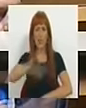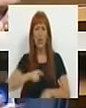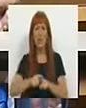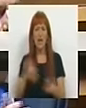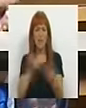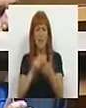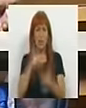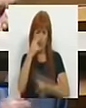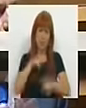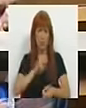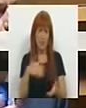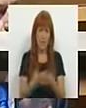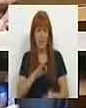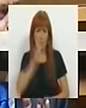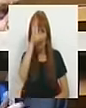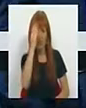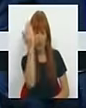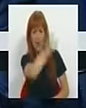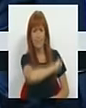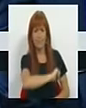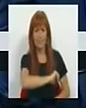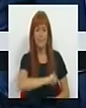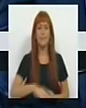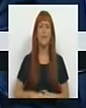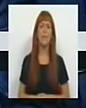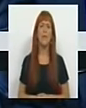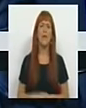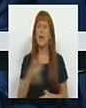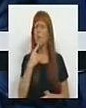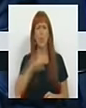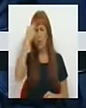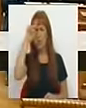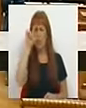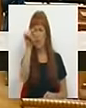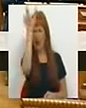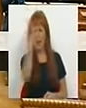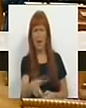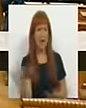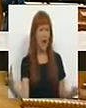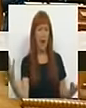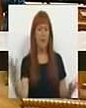e empobreceu os portugueses, Sr. Primeiro-Ministro. Está muito equivocado, portanto.